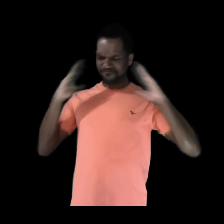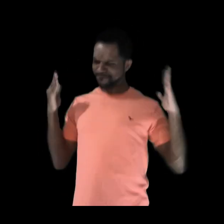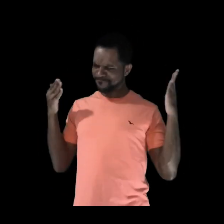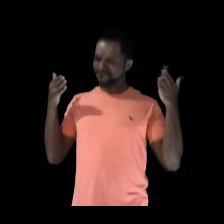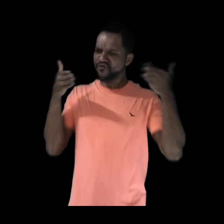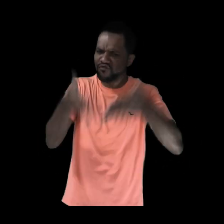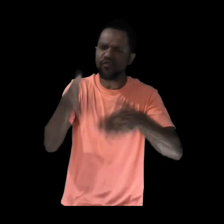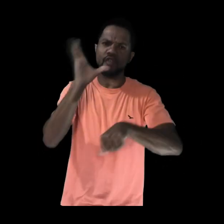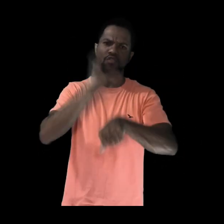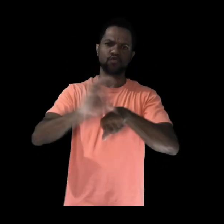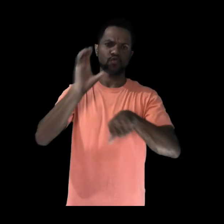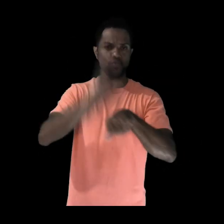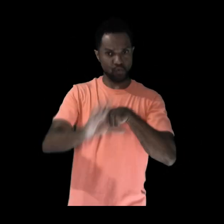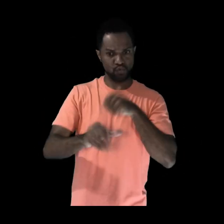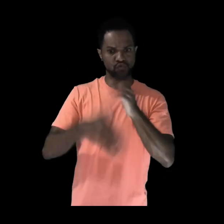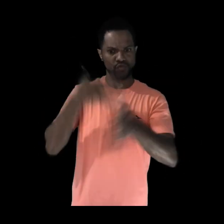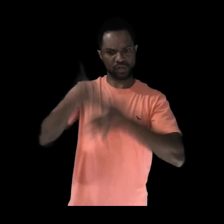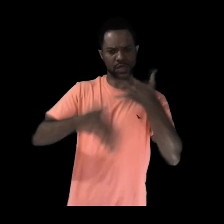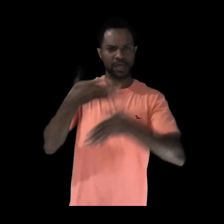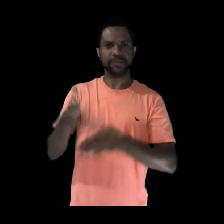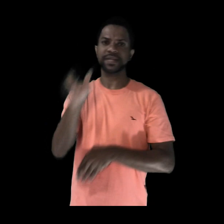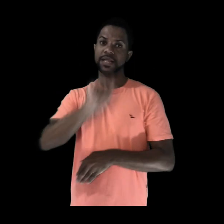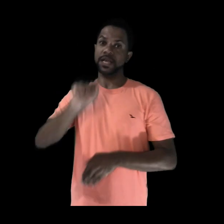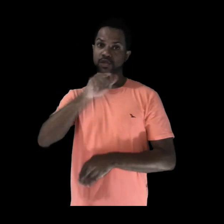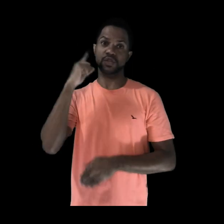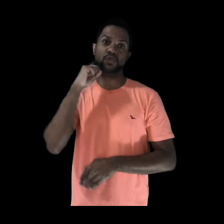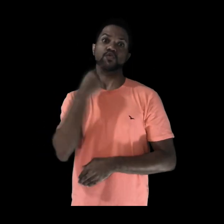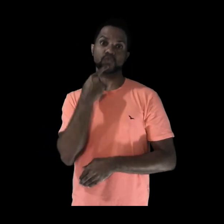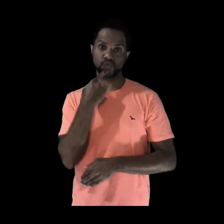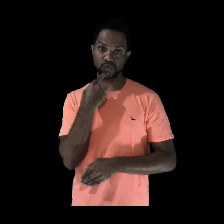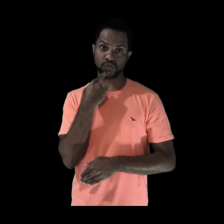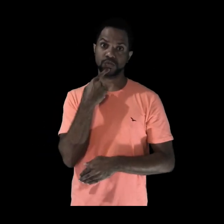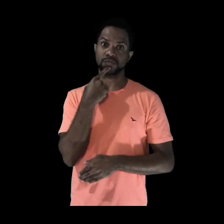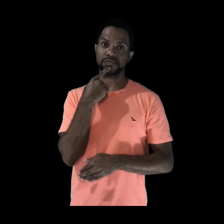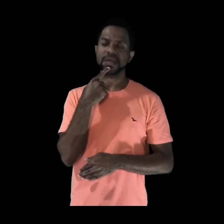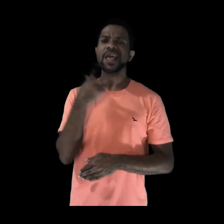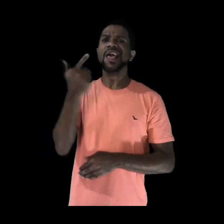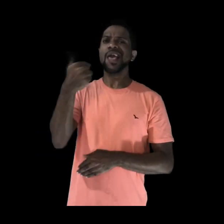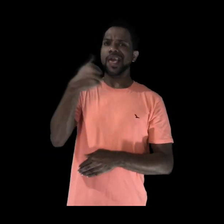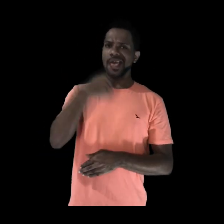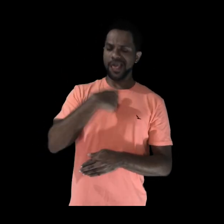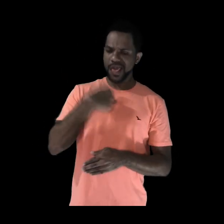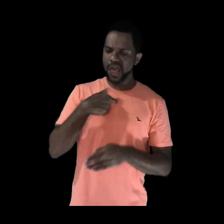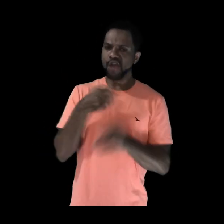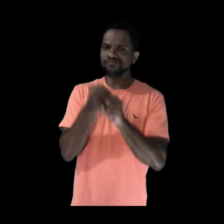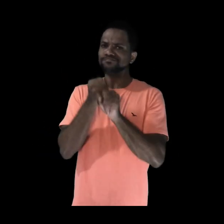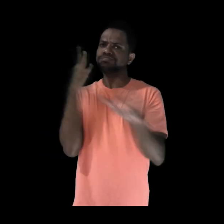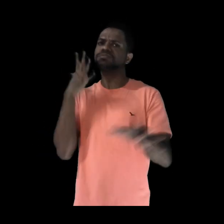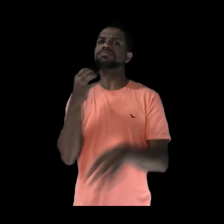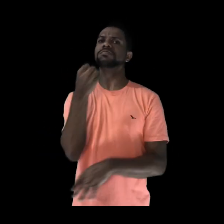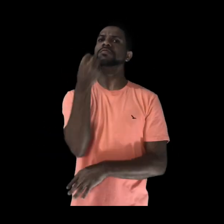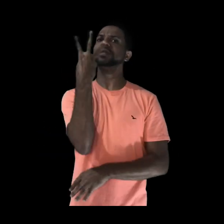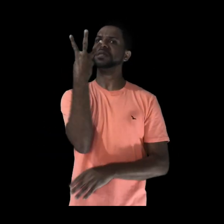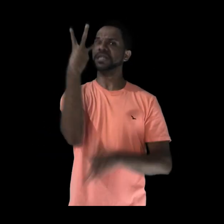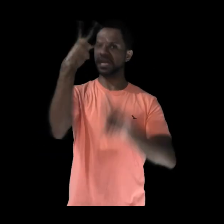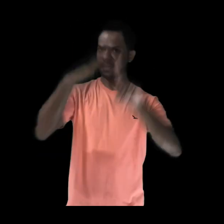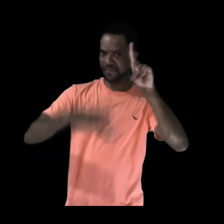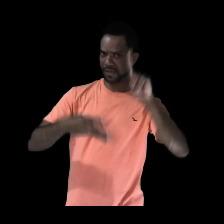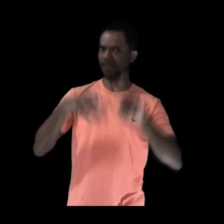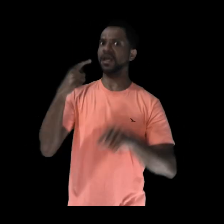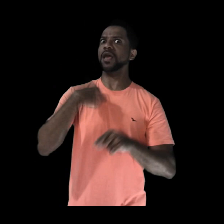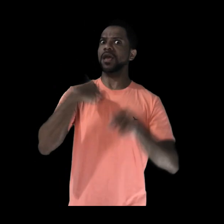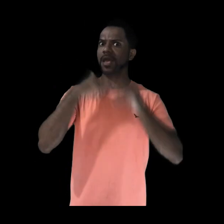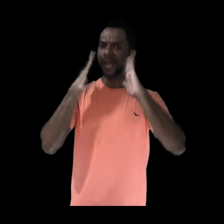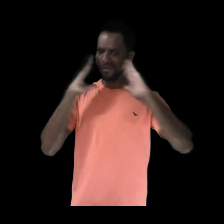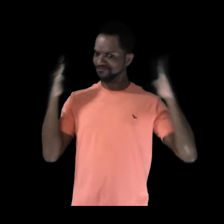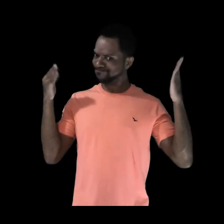eu mergulhei de cabeça no curso de Libras que eu fiz na Associação de Surdos de Minas. E eu estava influente em 3 meses, mas foi